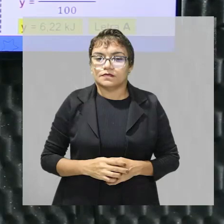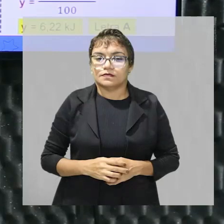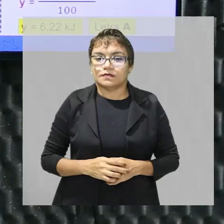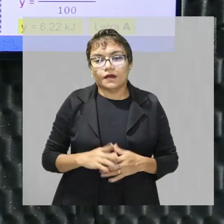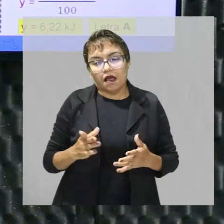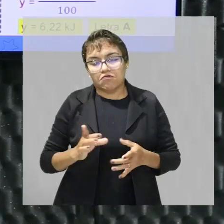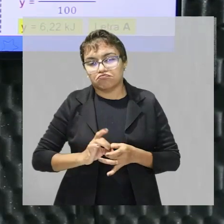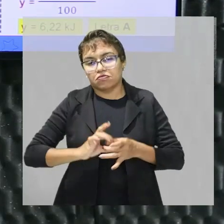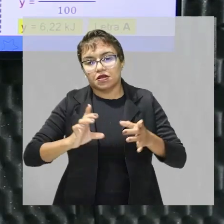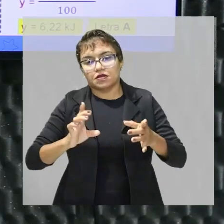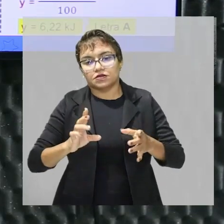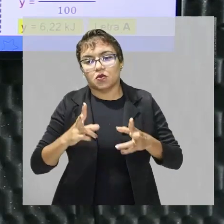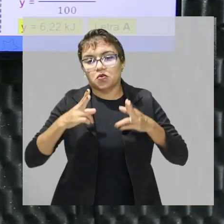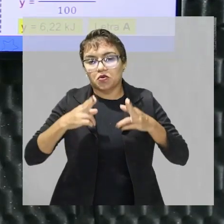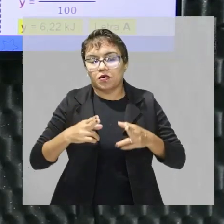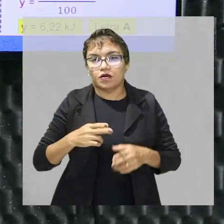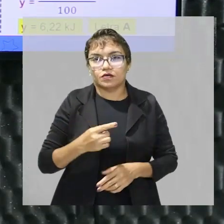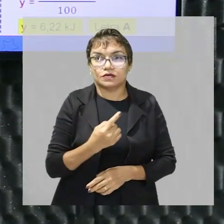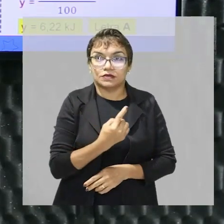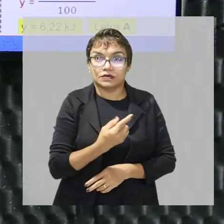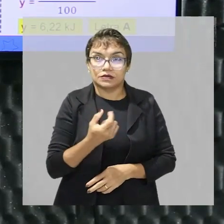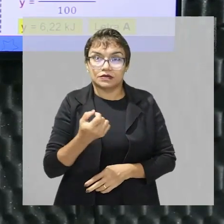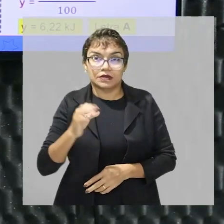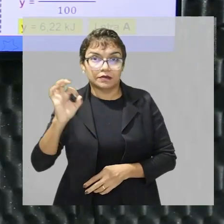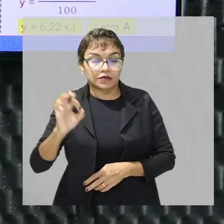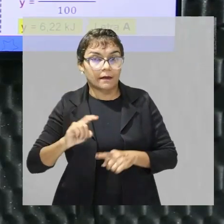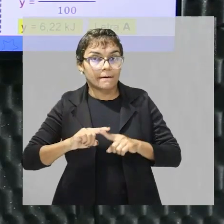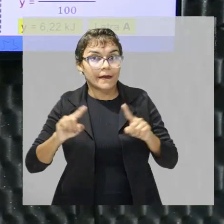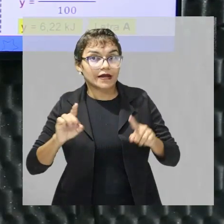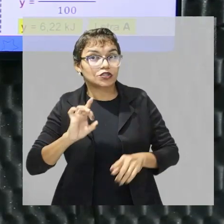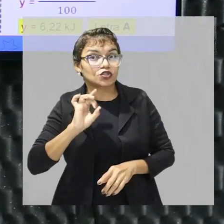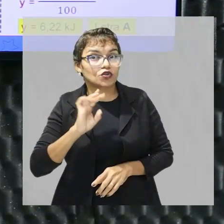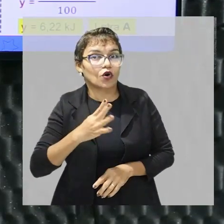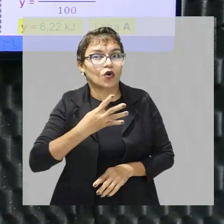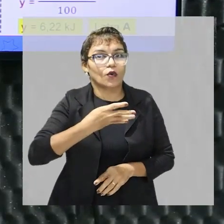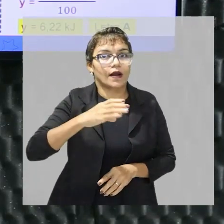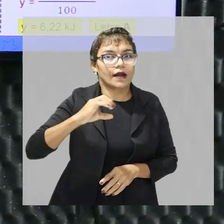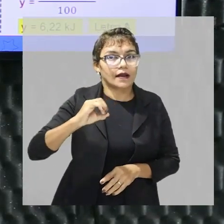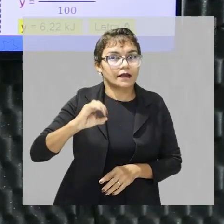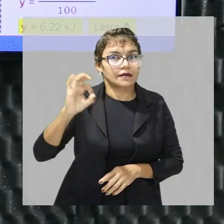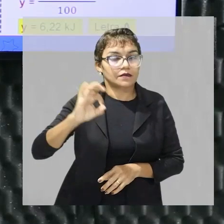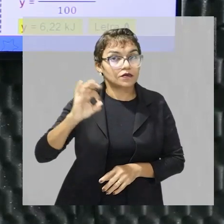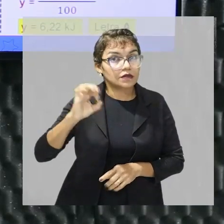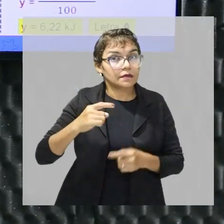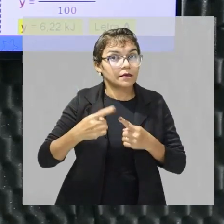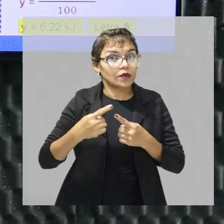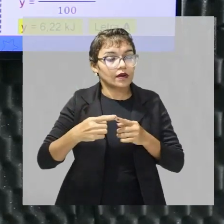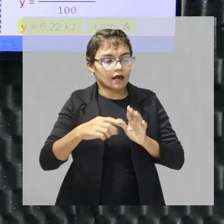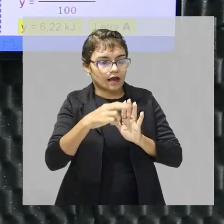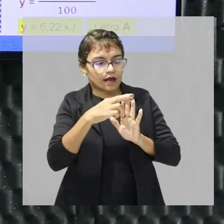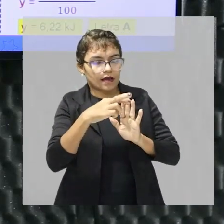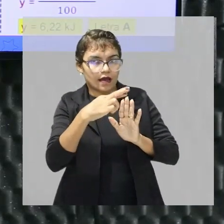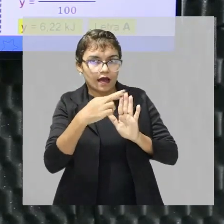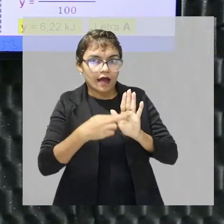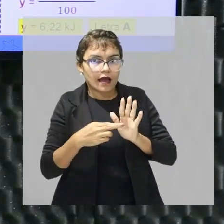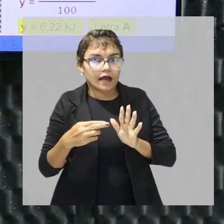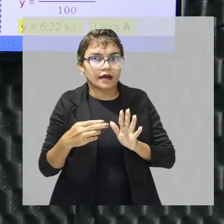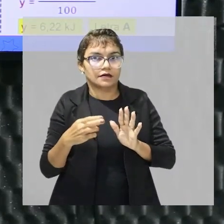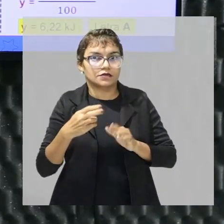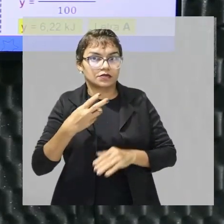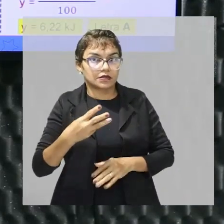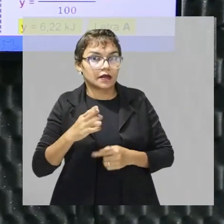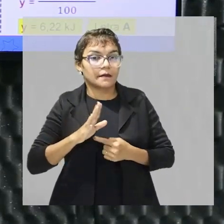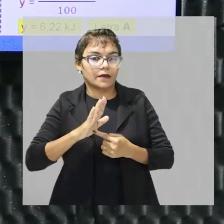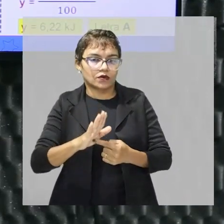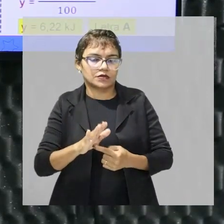questão fala que libera apenas 40%, segundo a regra de 3, certo? Então, quem vai ser o valor de Y,